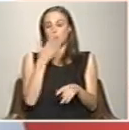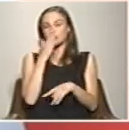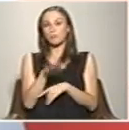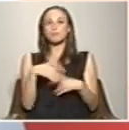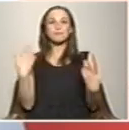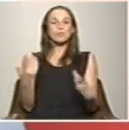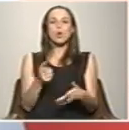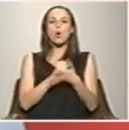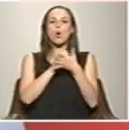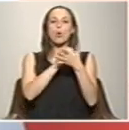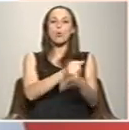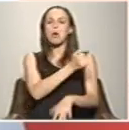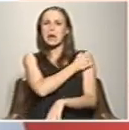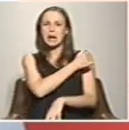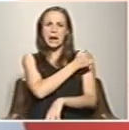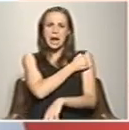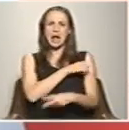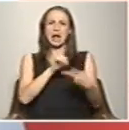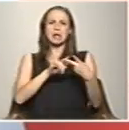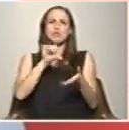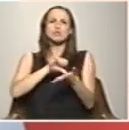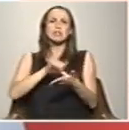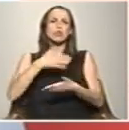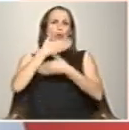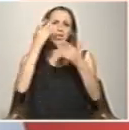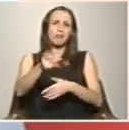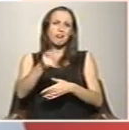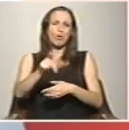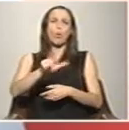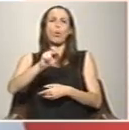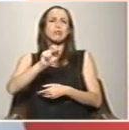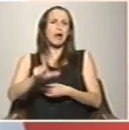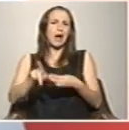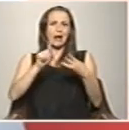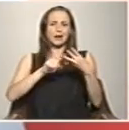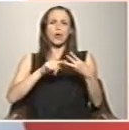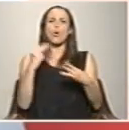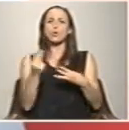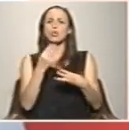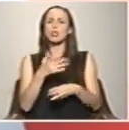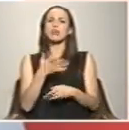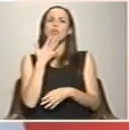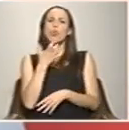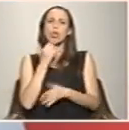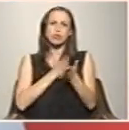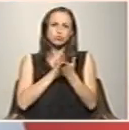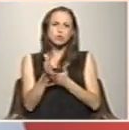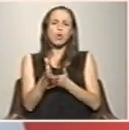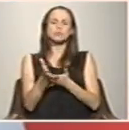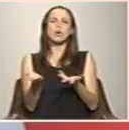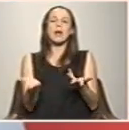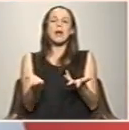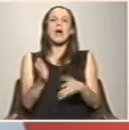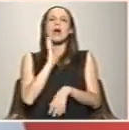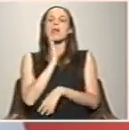Pode ser o apoio domiciliário, pode ser o centro de dia, pode ser o lar, pode ser a unidade de cuidados continuados. Quer dizer, aqui